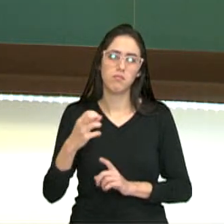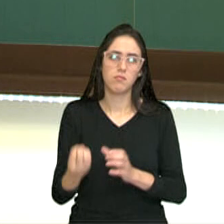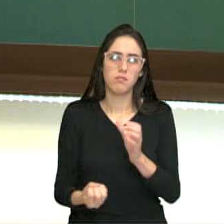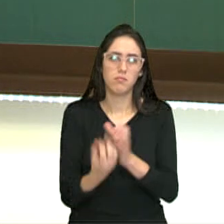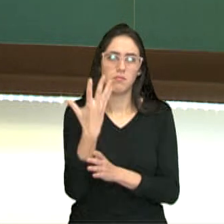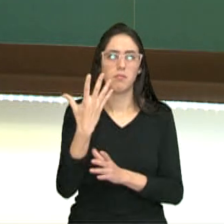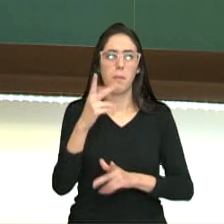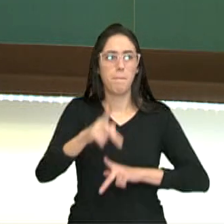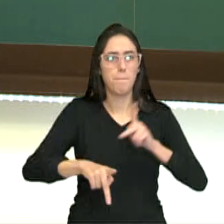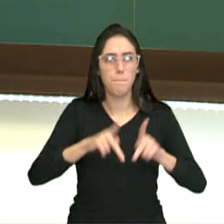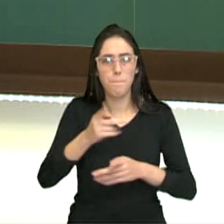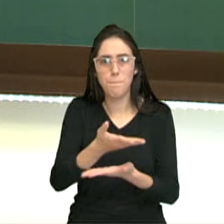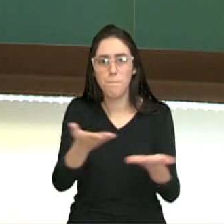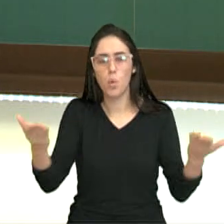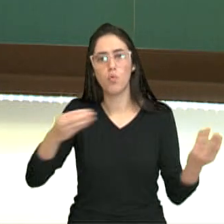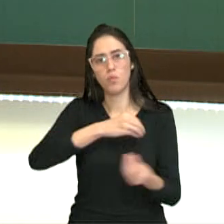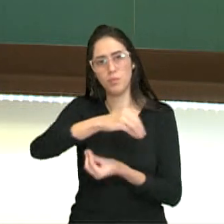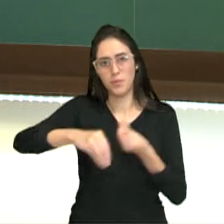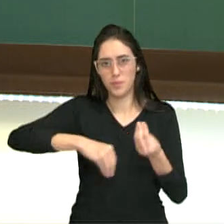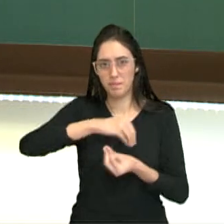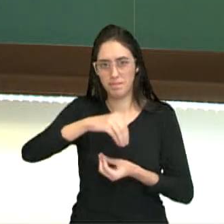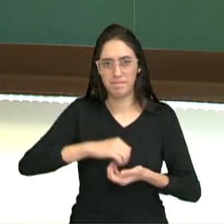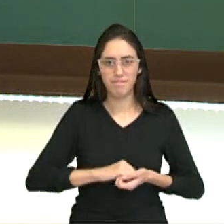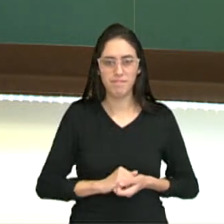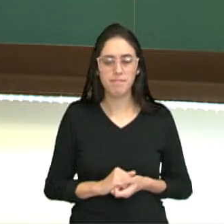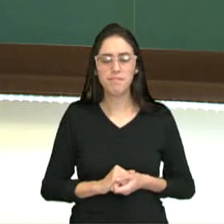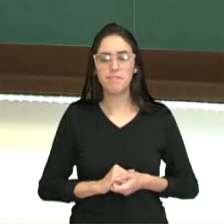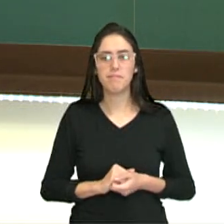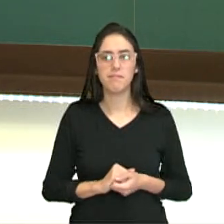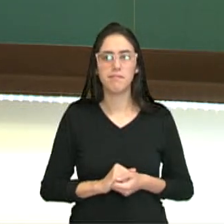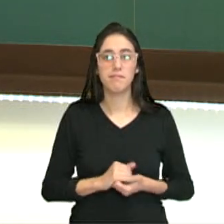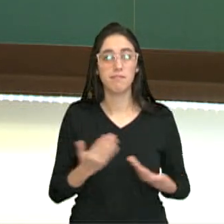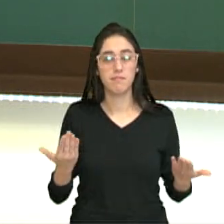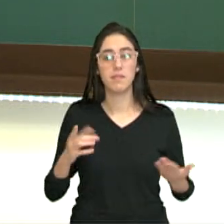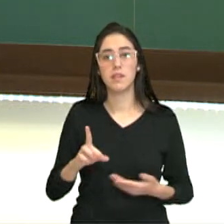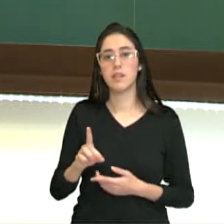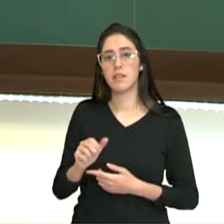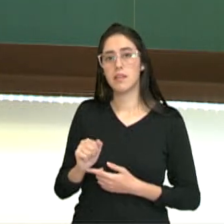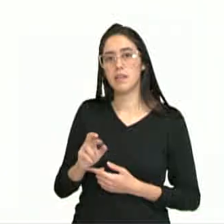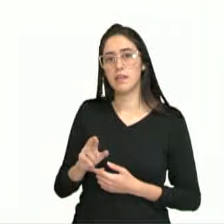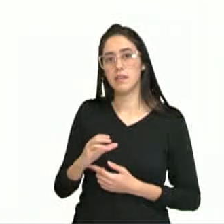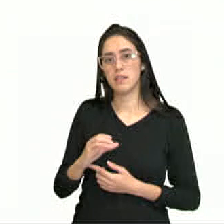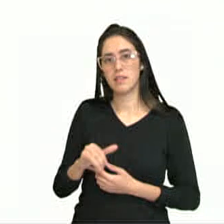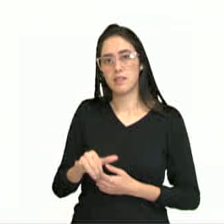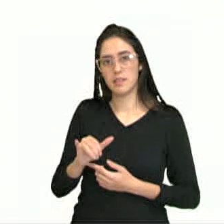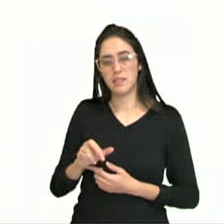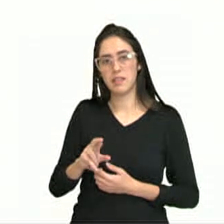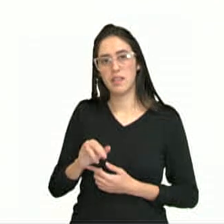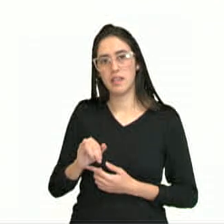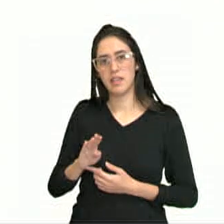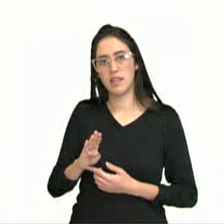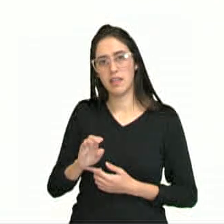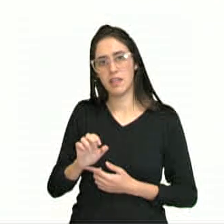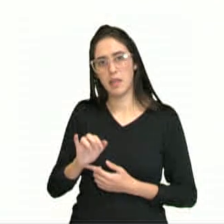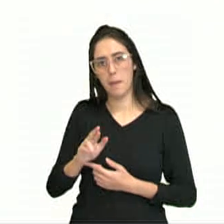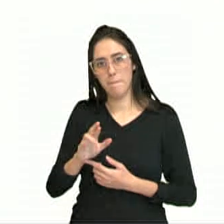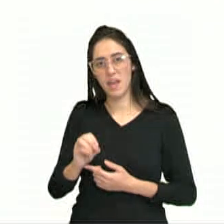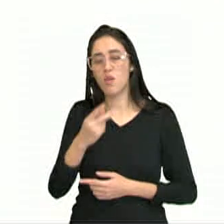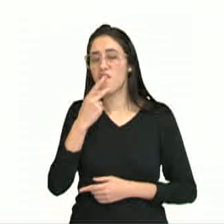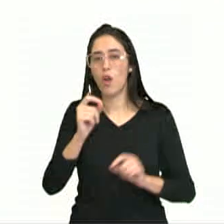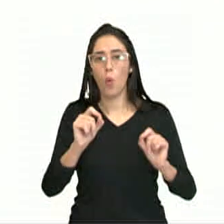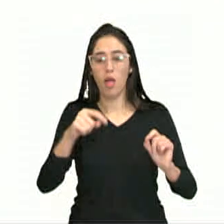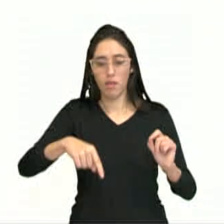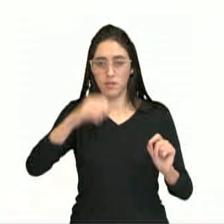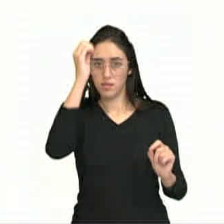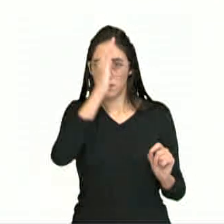do nosso povo, nessa questão da miscigenação. Bom, para Darcy Ribeiro, Então vamos acompanhar aqui o slide. O Brasil nasce